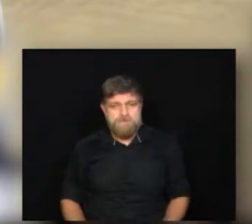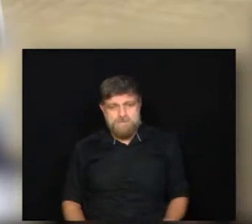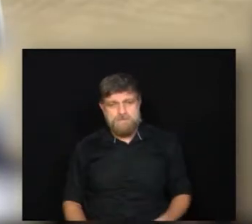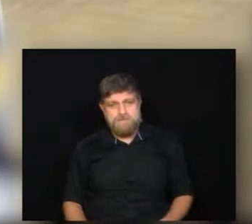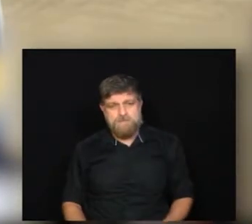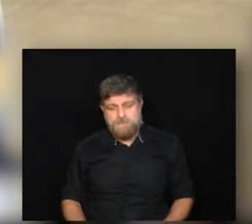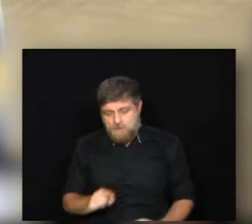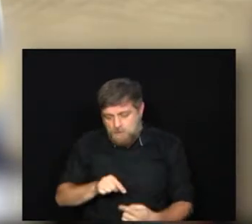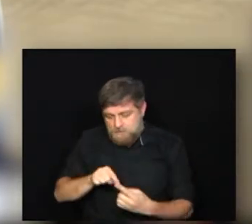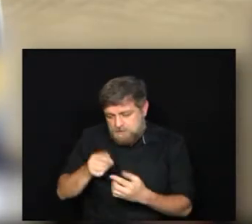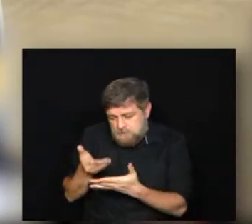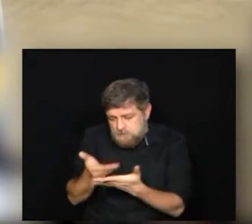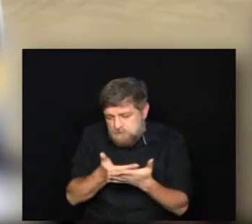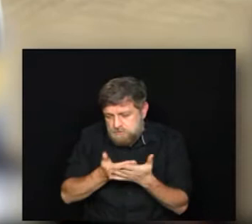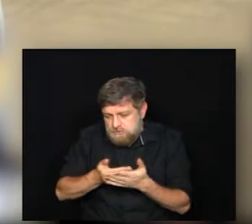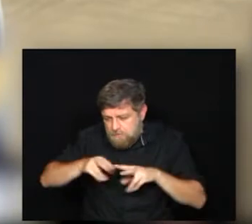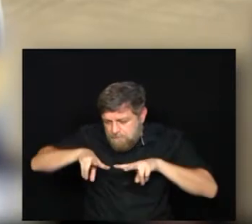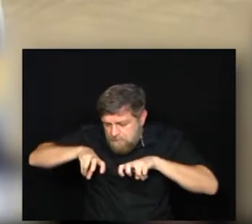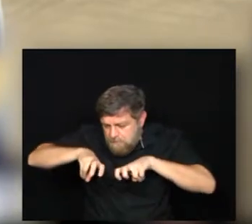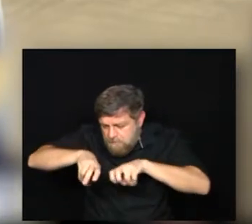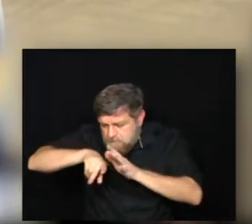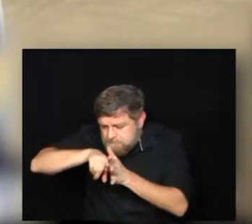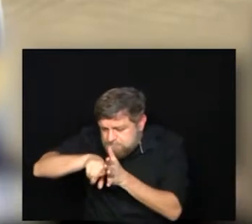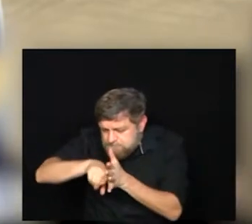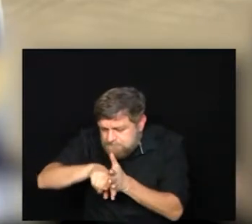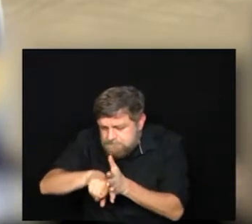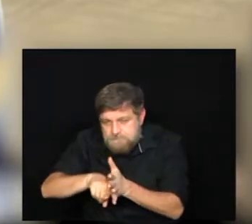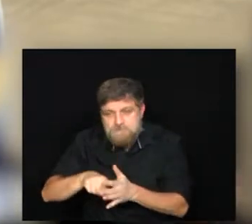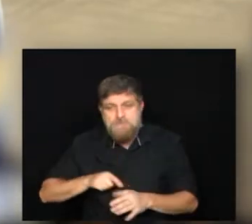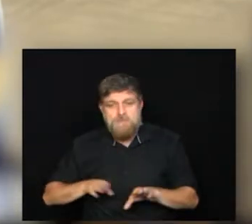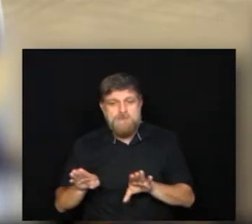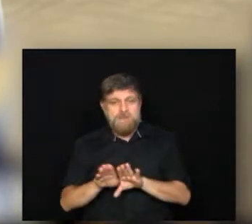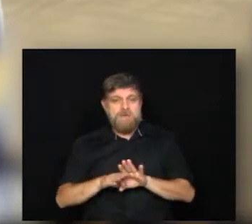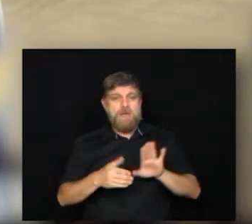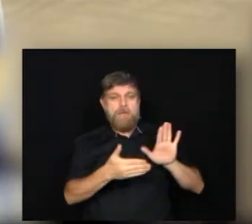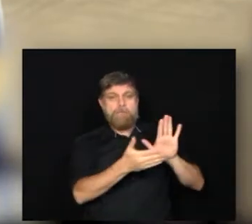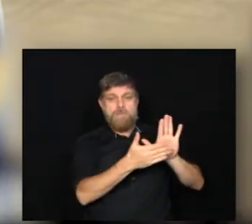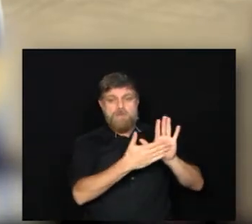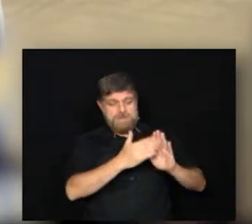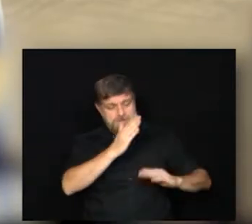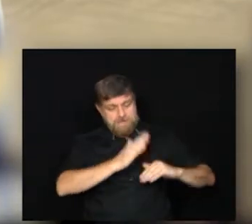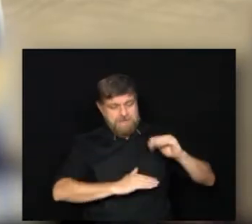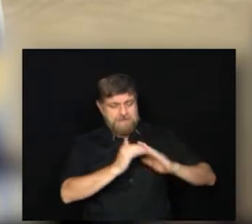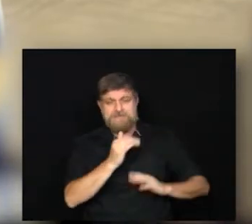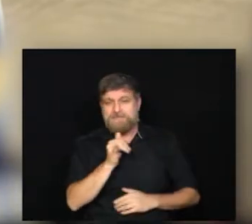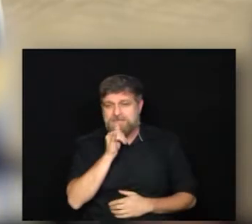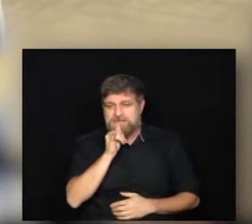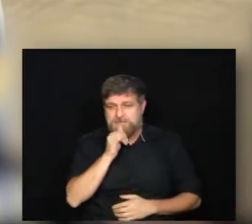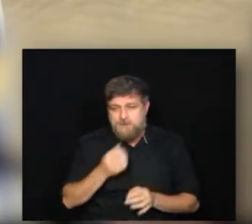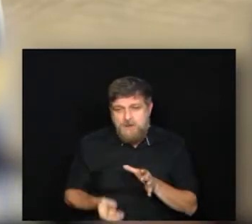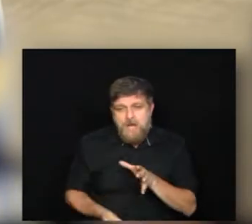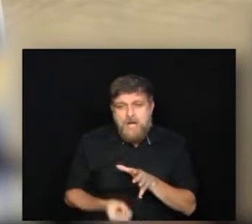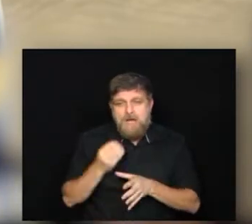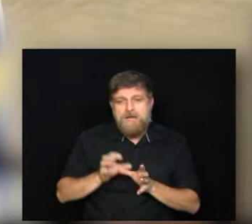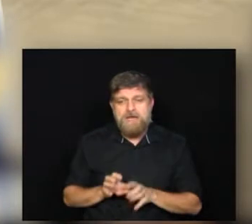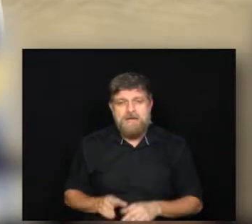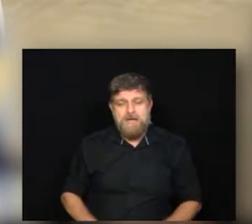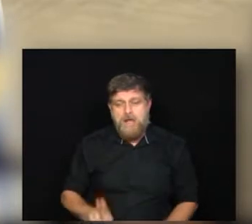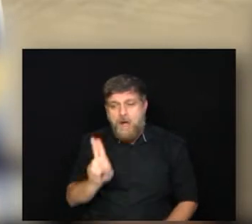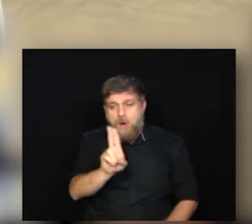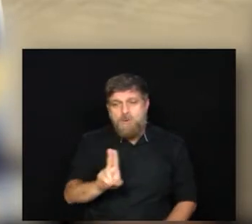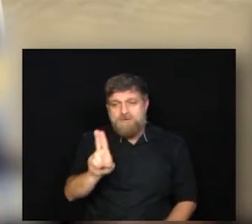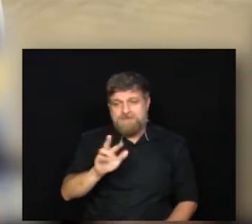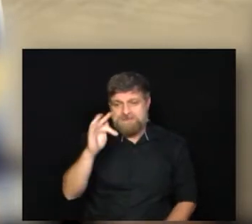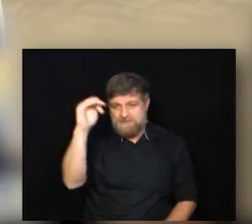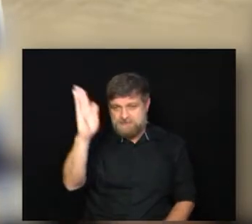foi objeto de estudos mais aprofundados, tanto desdobrando, inclusive, em propostas concretas, como essa questão da Universidade Federal